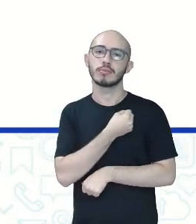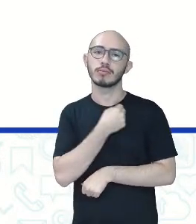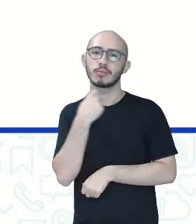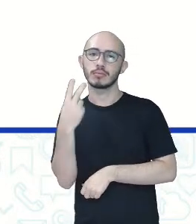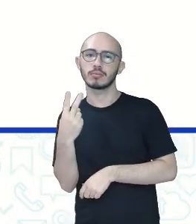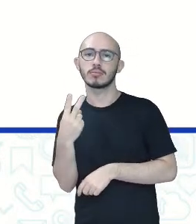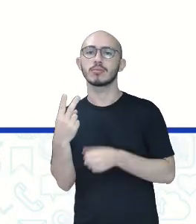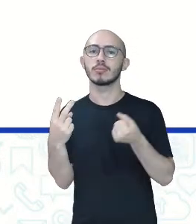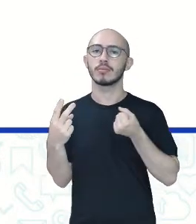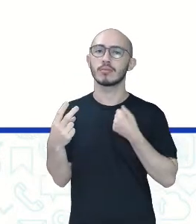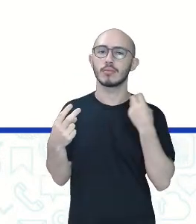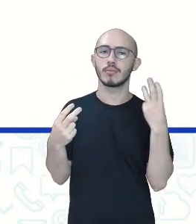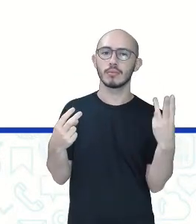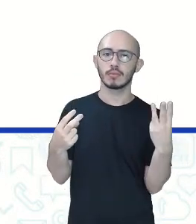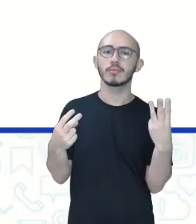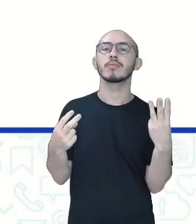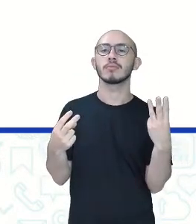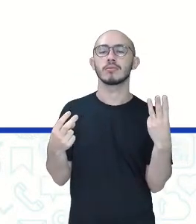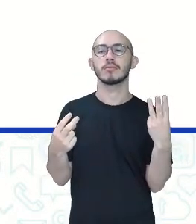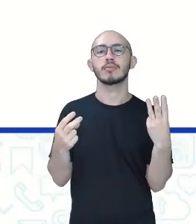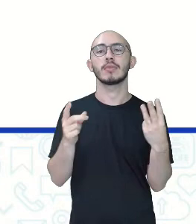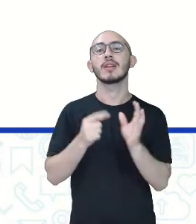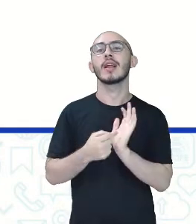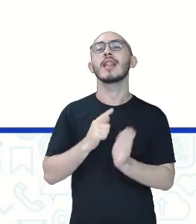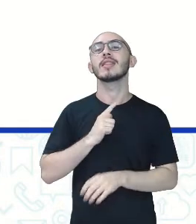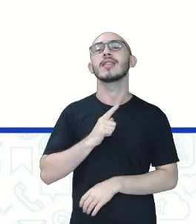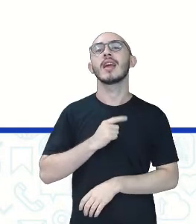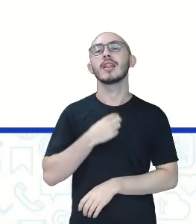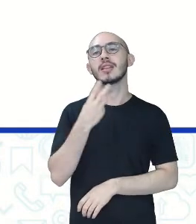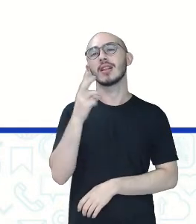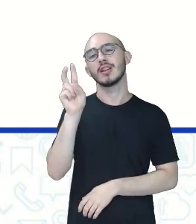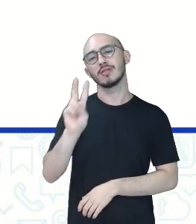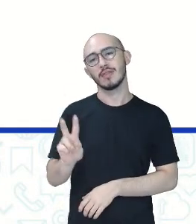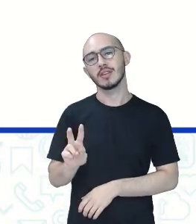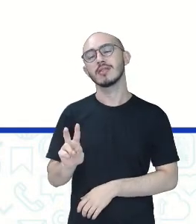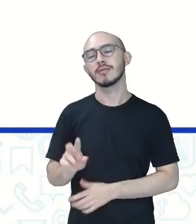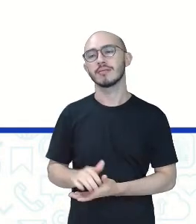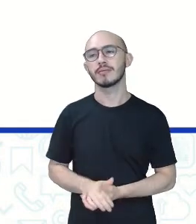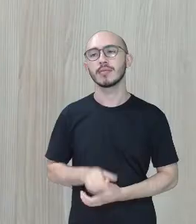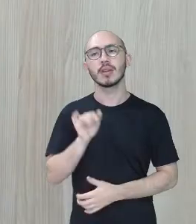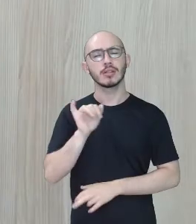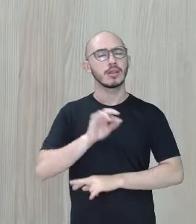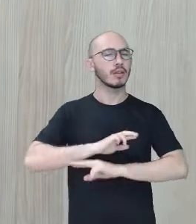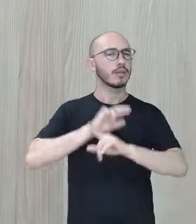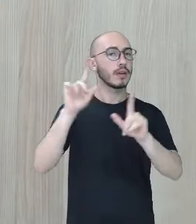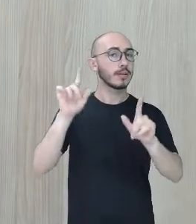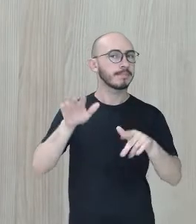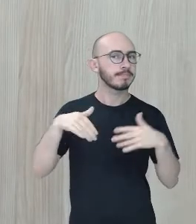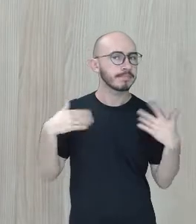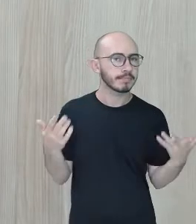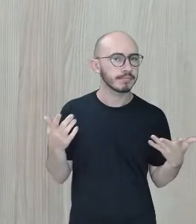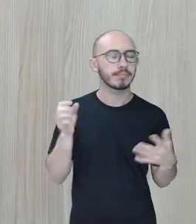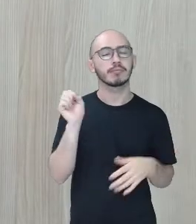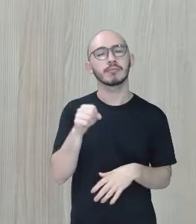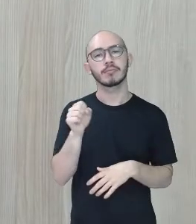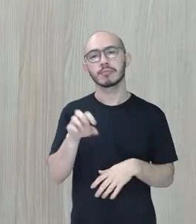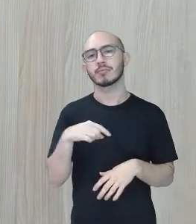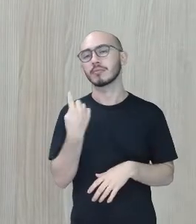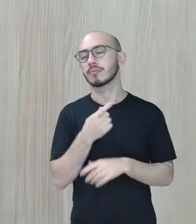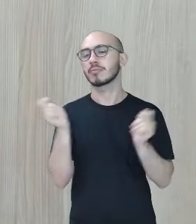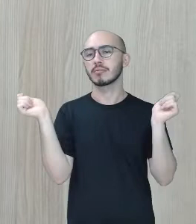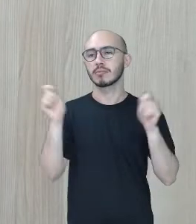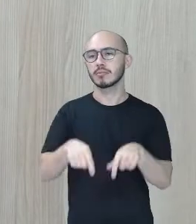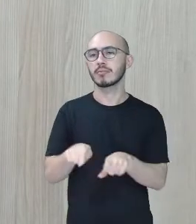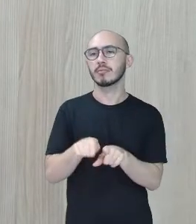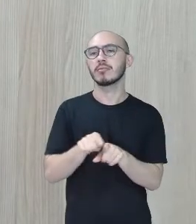3 apareceram 3 vezes. Se essa quantidade se diferencia das outras, aí sim a gente pode dizer que esses